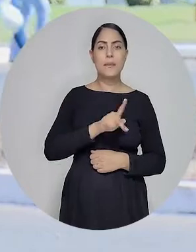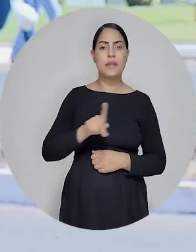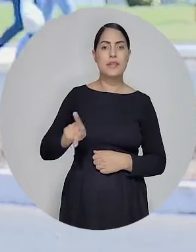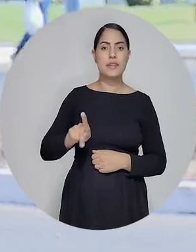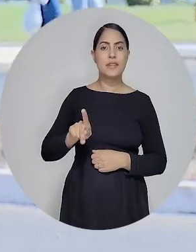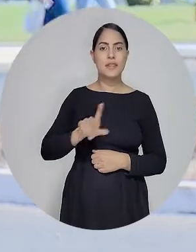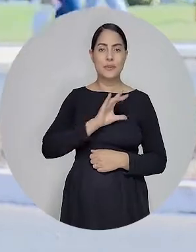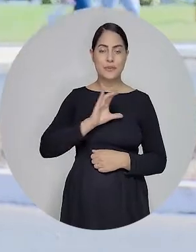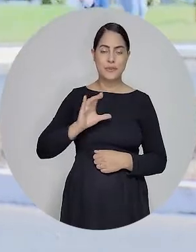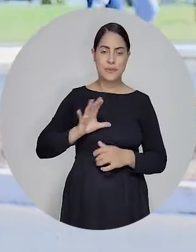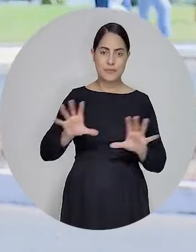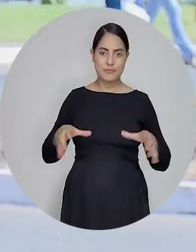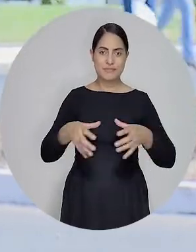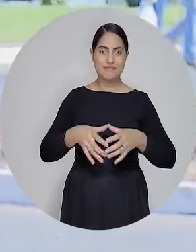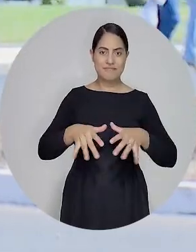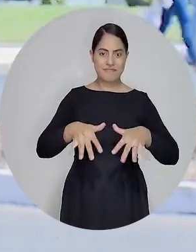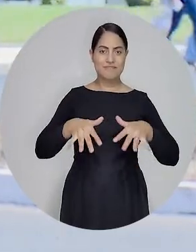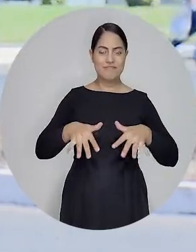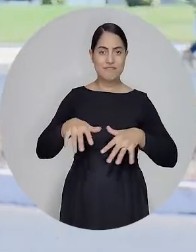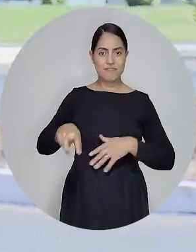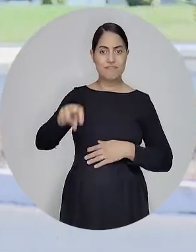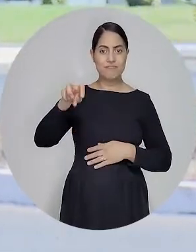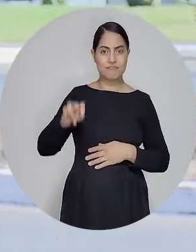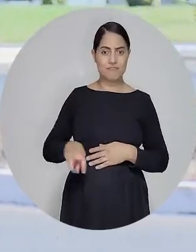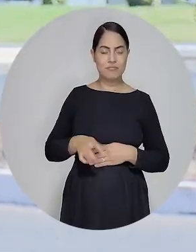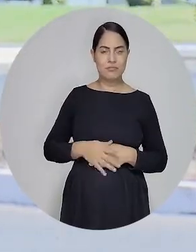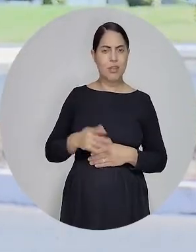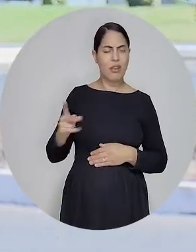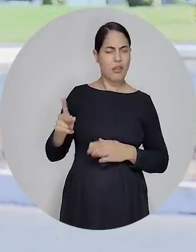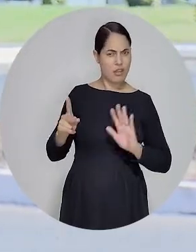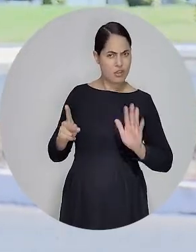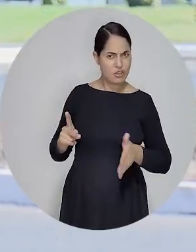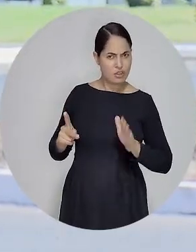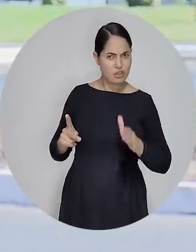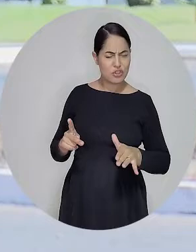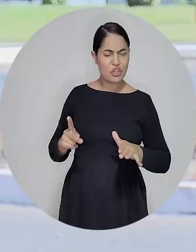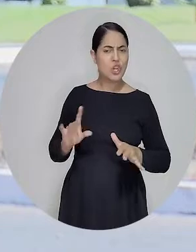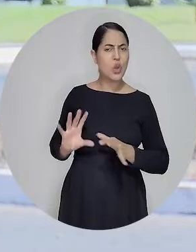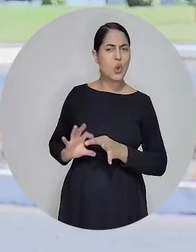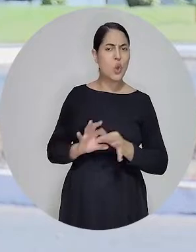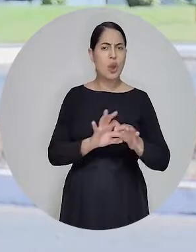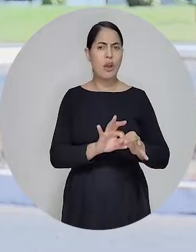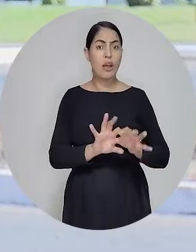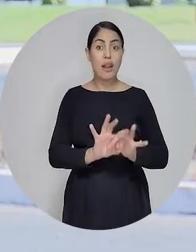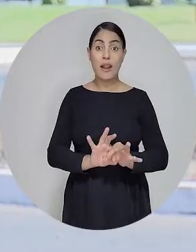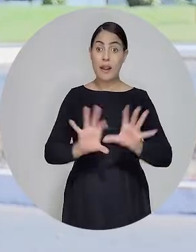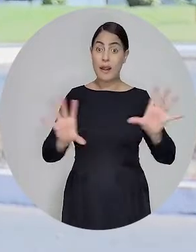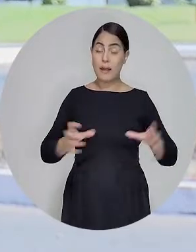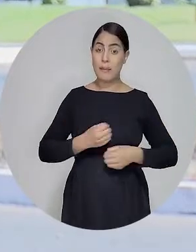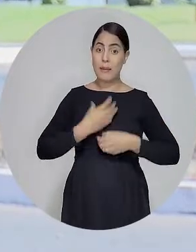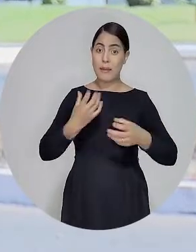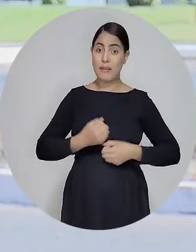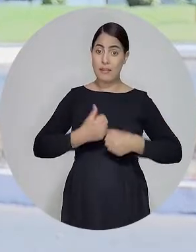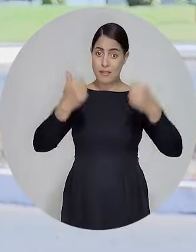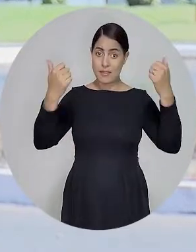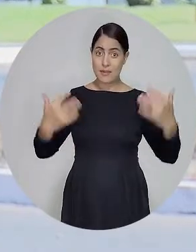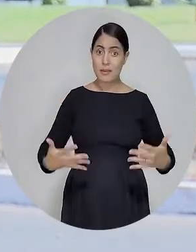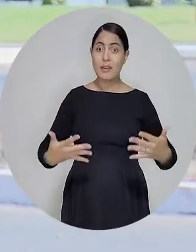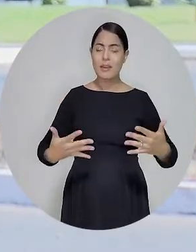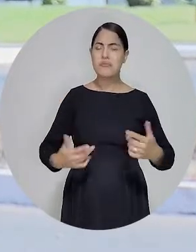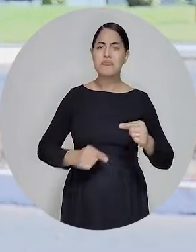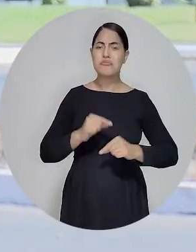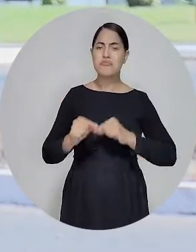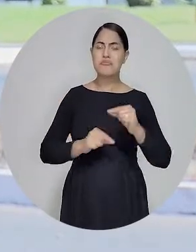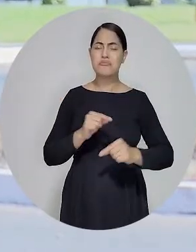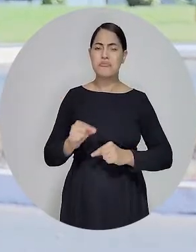designado como presidente do colegiado. Ele já havia ocupado o cargo de coordenador do Observatório da Liberdade de Imprensa